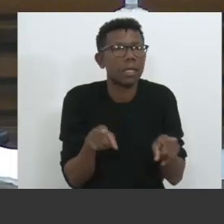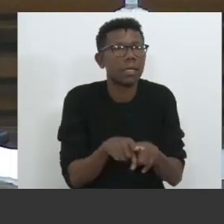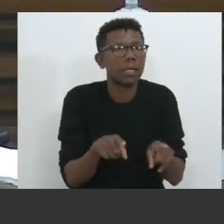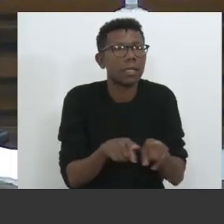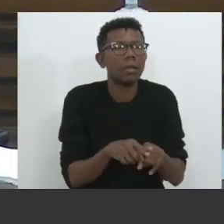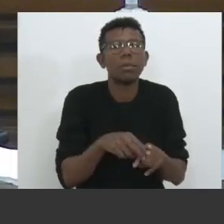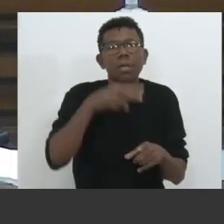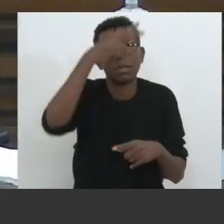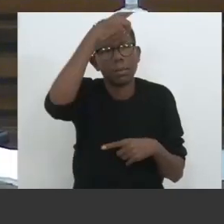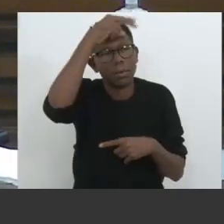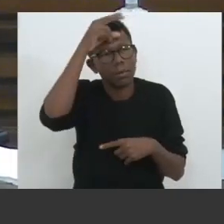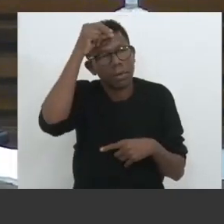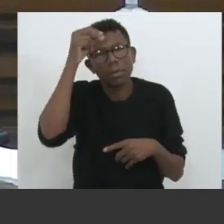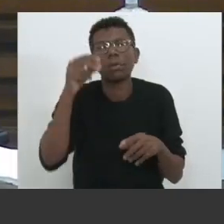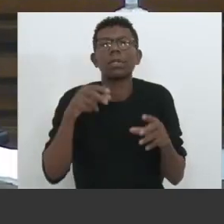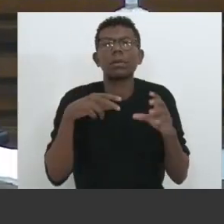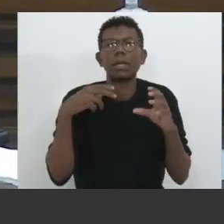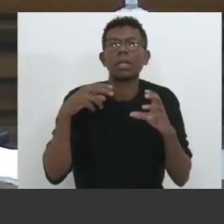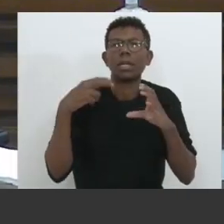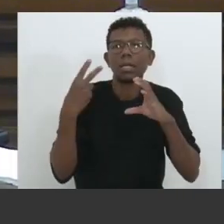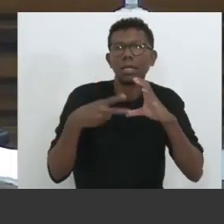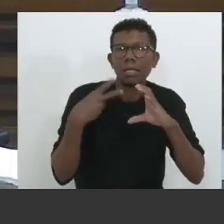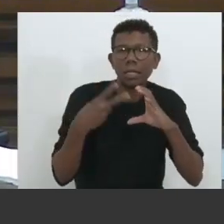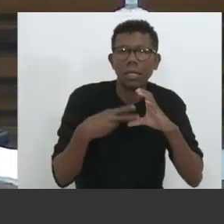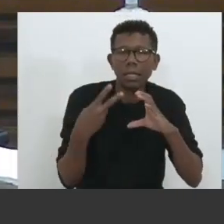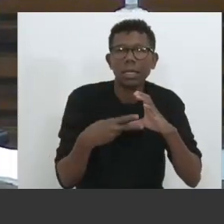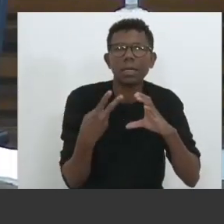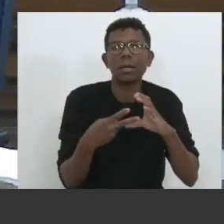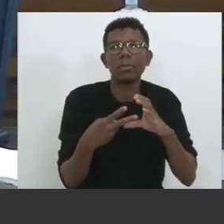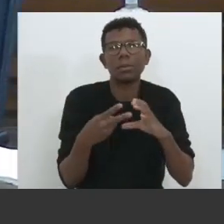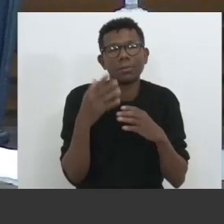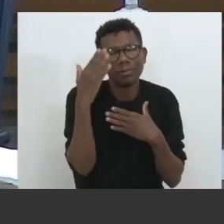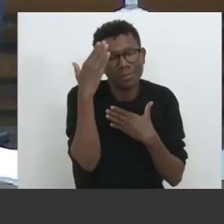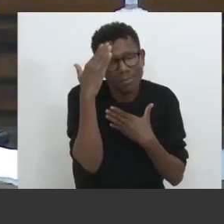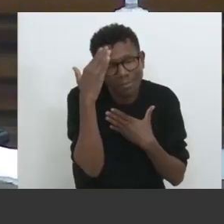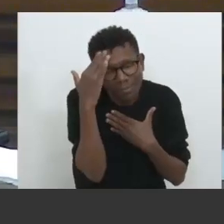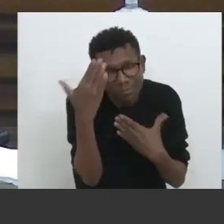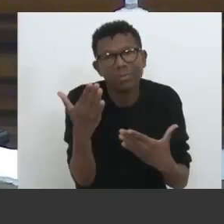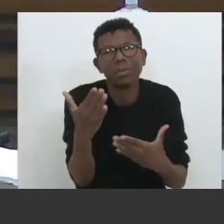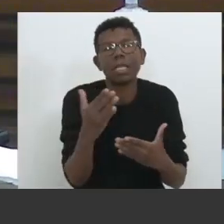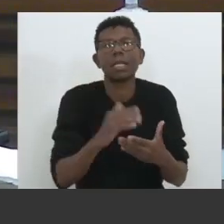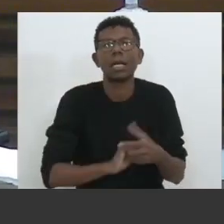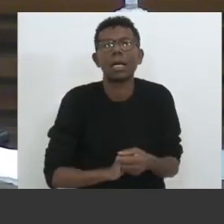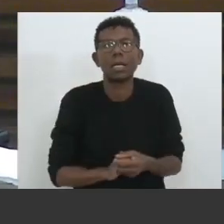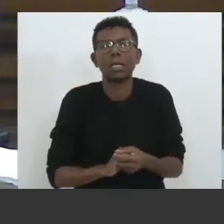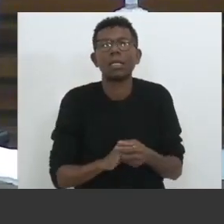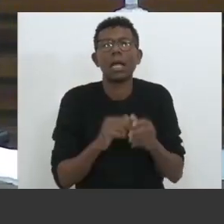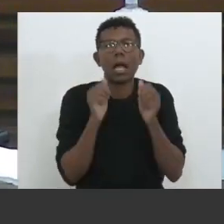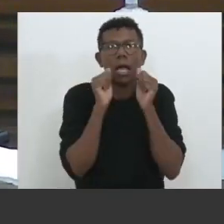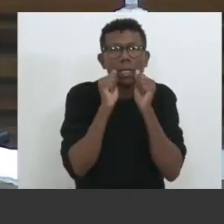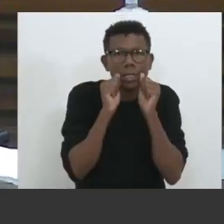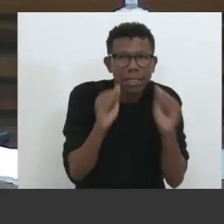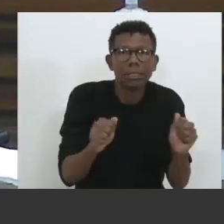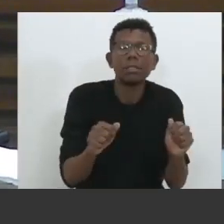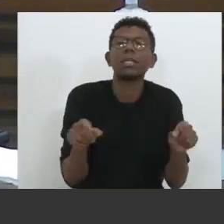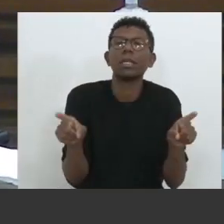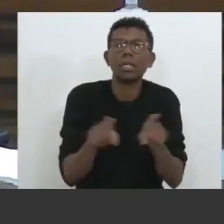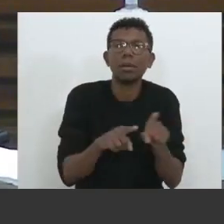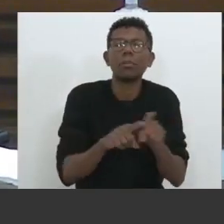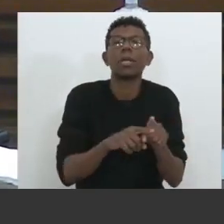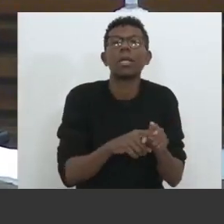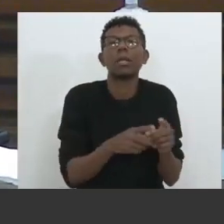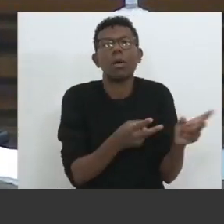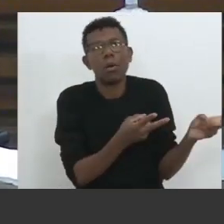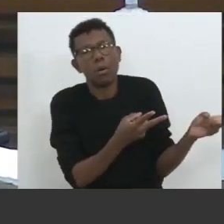prefeitura da da câmara Muito obrigado a nossa Assessoria aos demais convidados